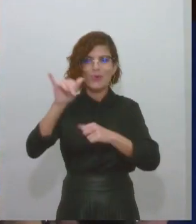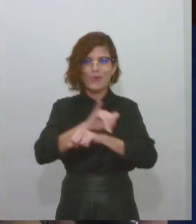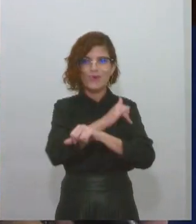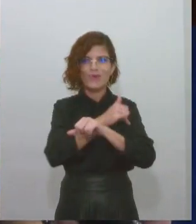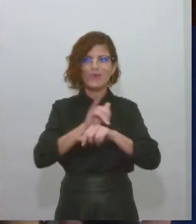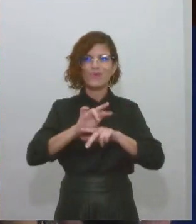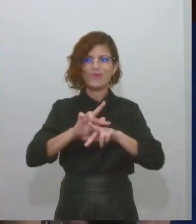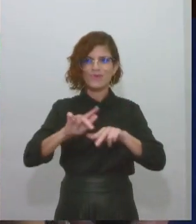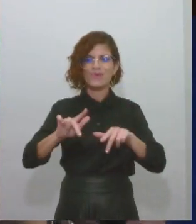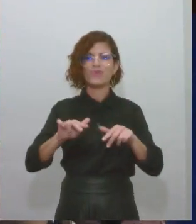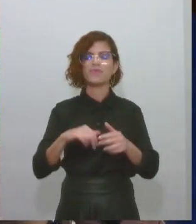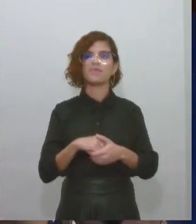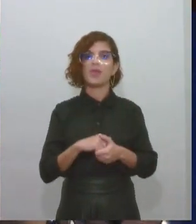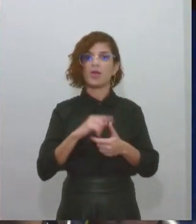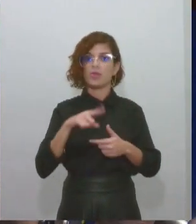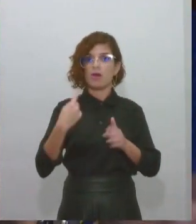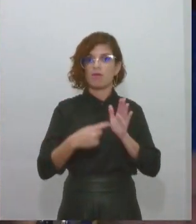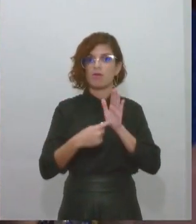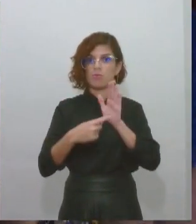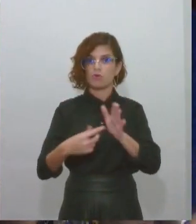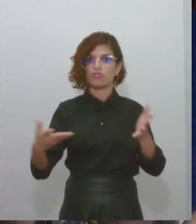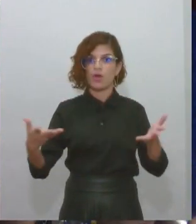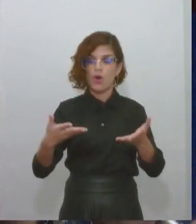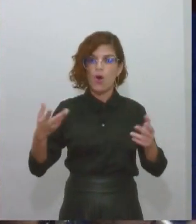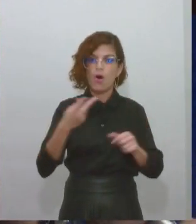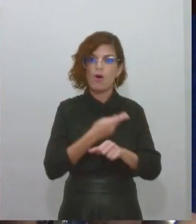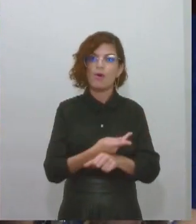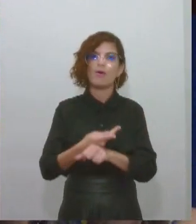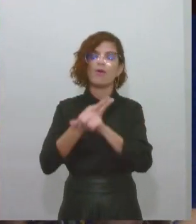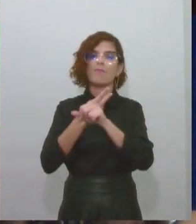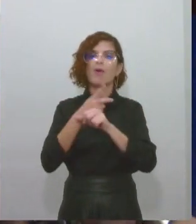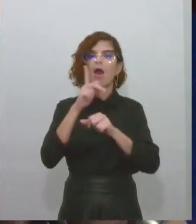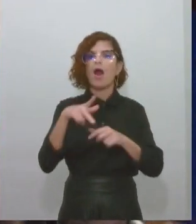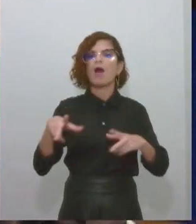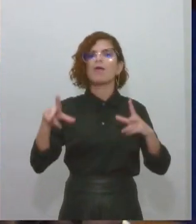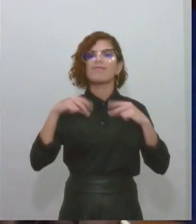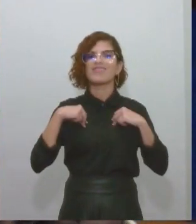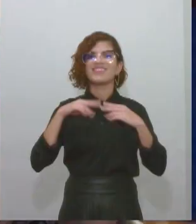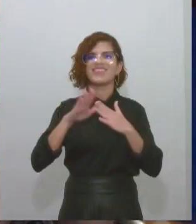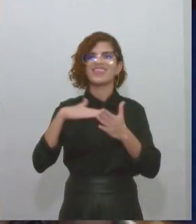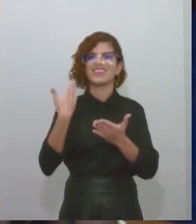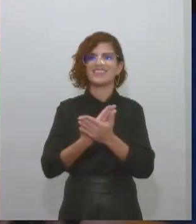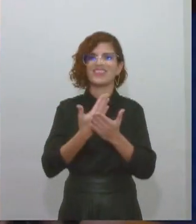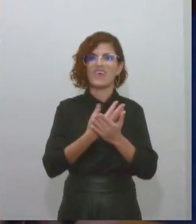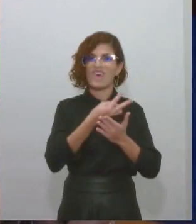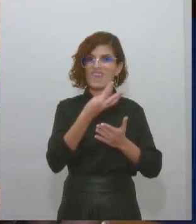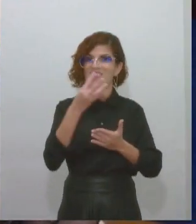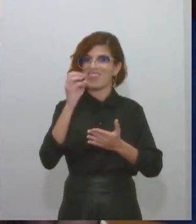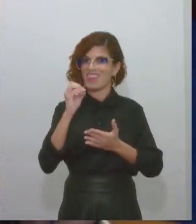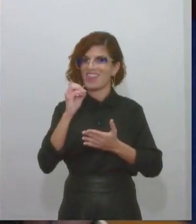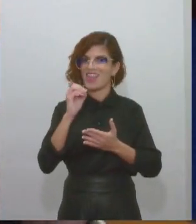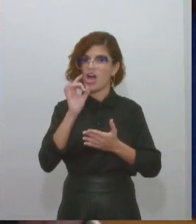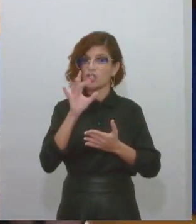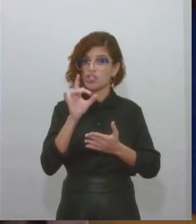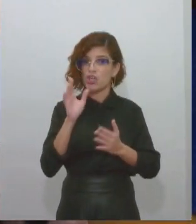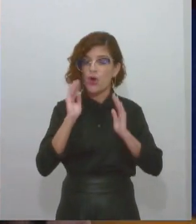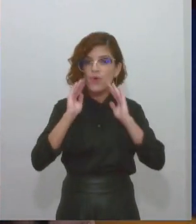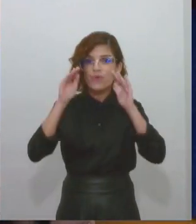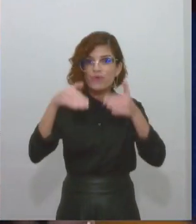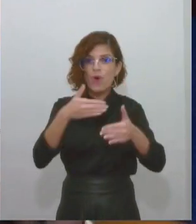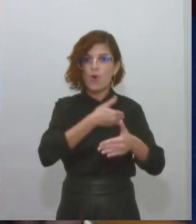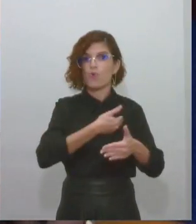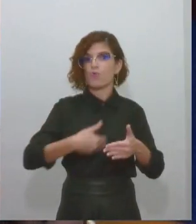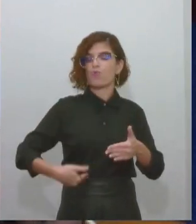plano, nessa premiação, o reconhecimento de 30 escolas, que não são só da rede estadual, essas escolas, no caso, são escolas também da